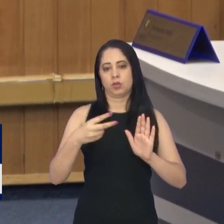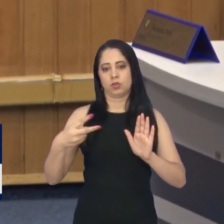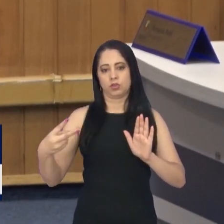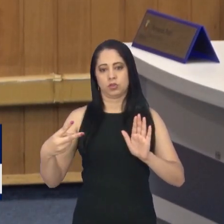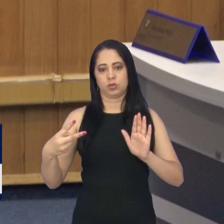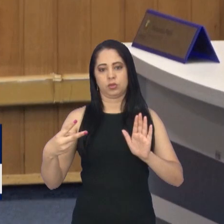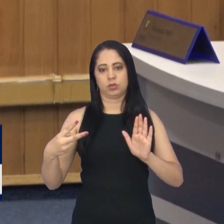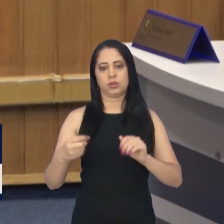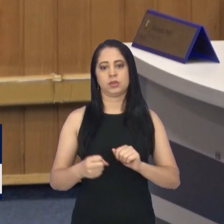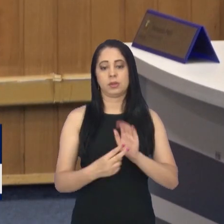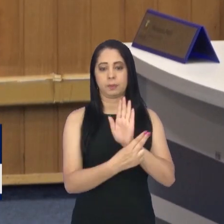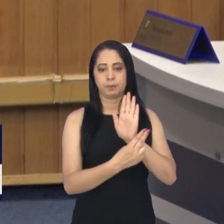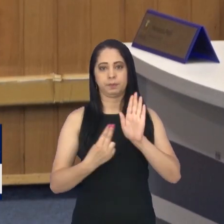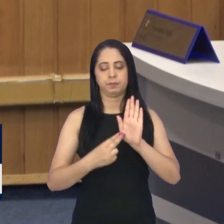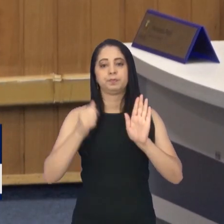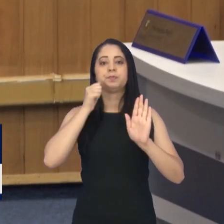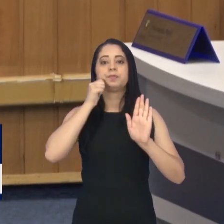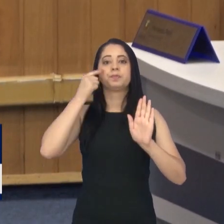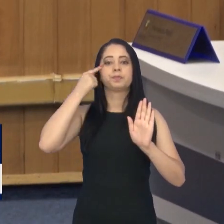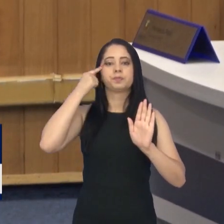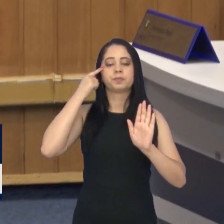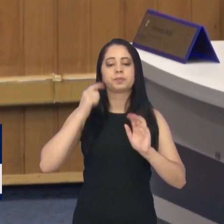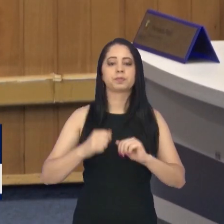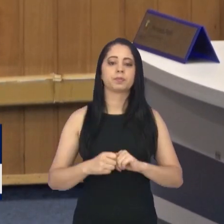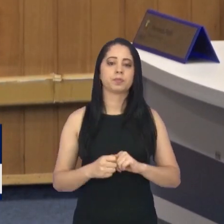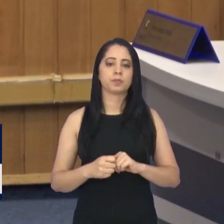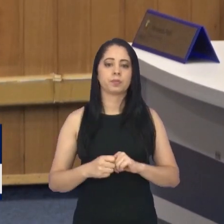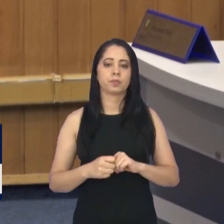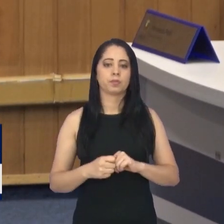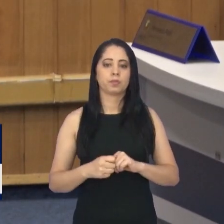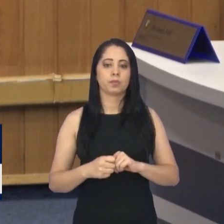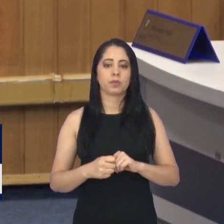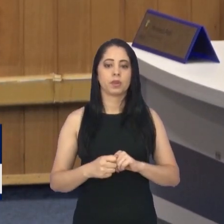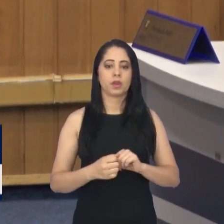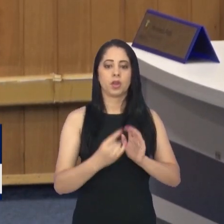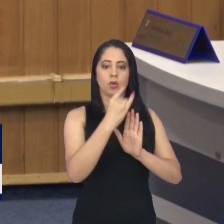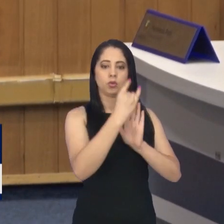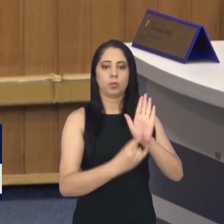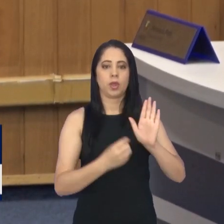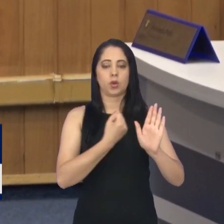7219/2022, de autoria da vereadora Amélia Naomi, e do processo número